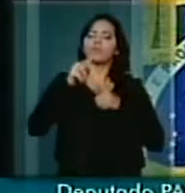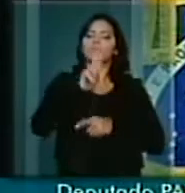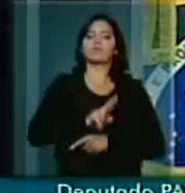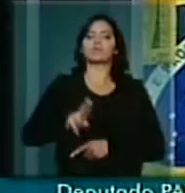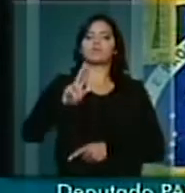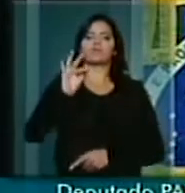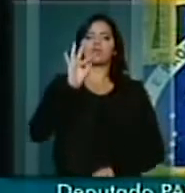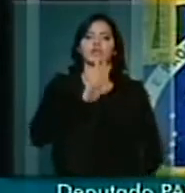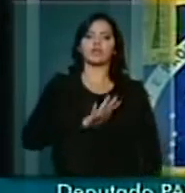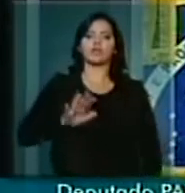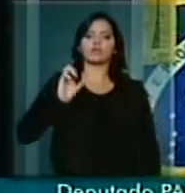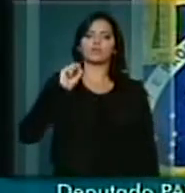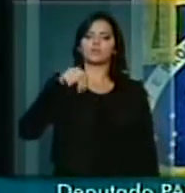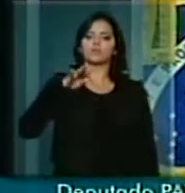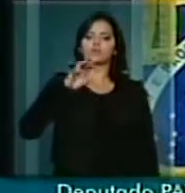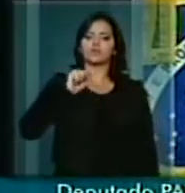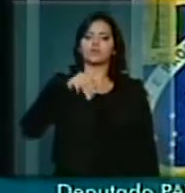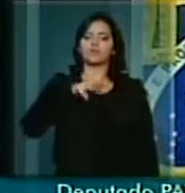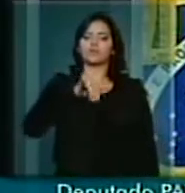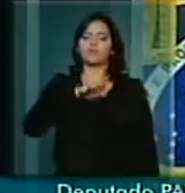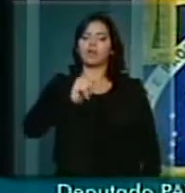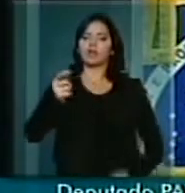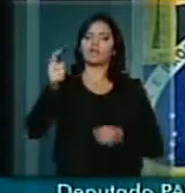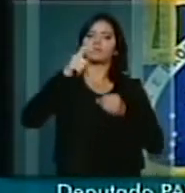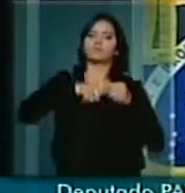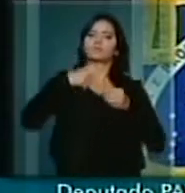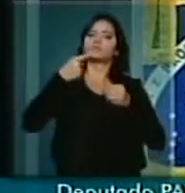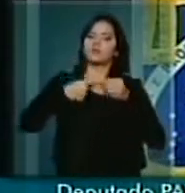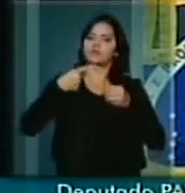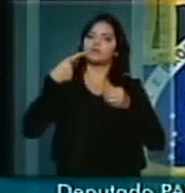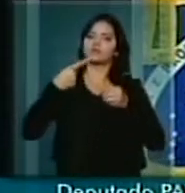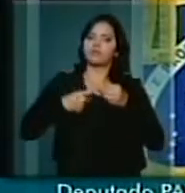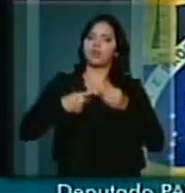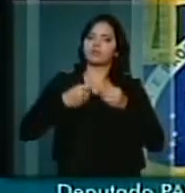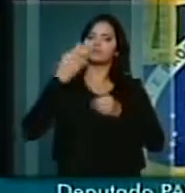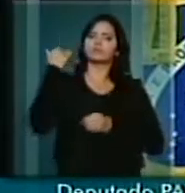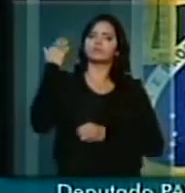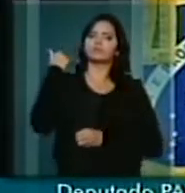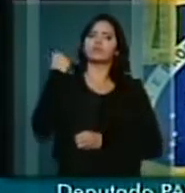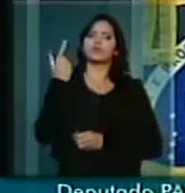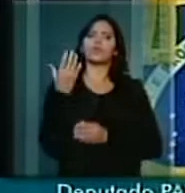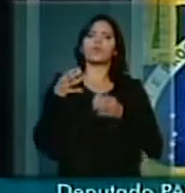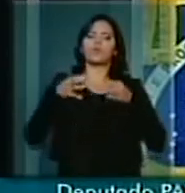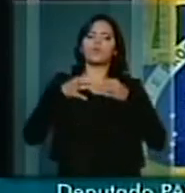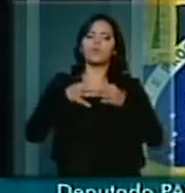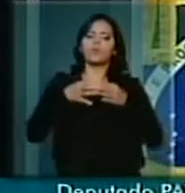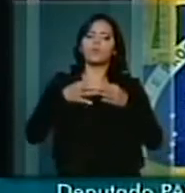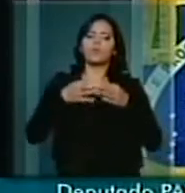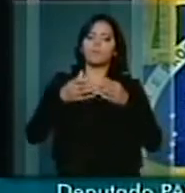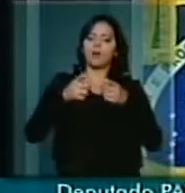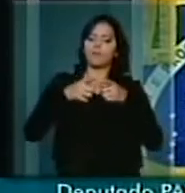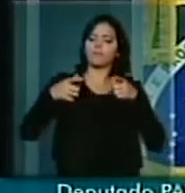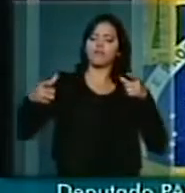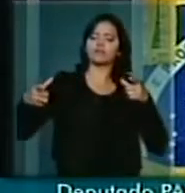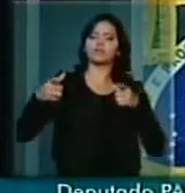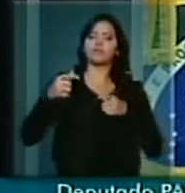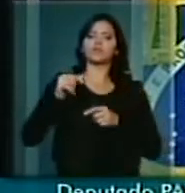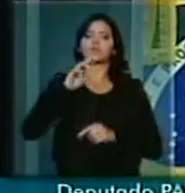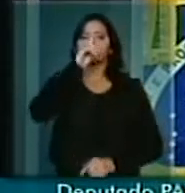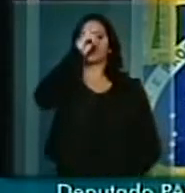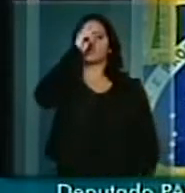Maria. E voltamos para a cidade, na época, com recursos para ampliação do hospital